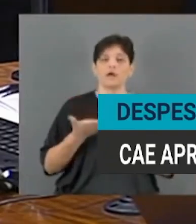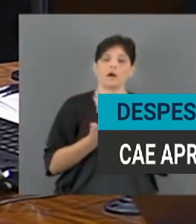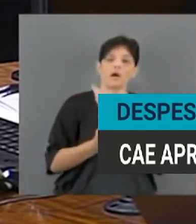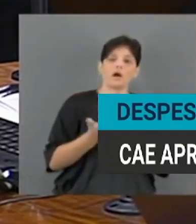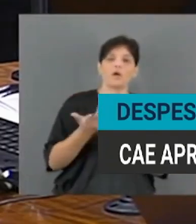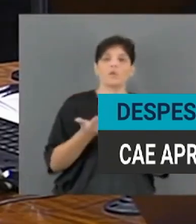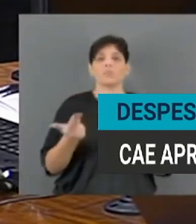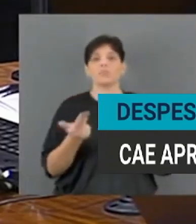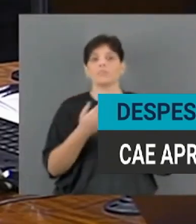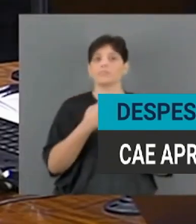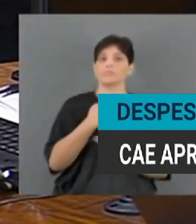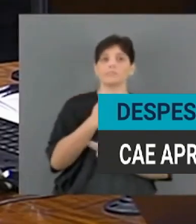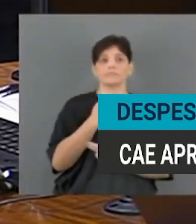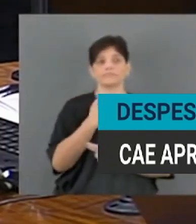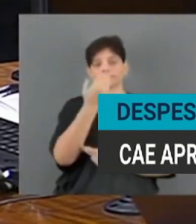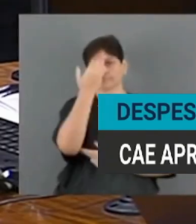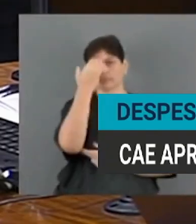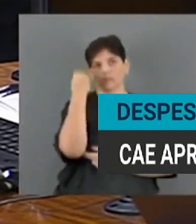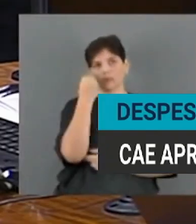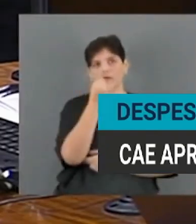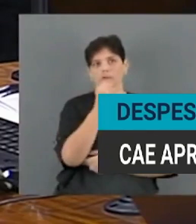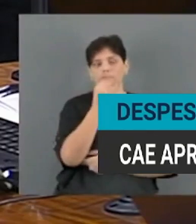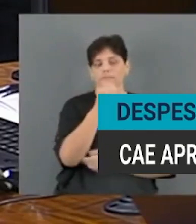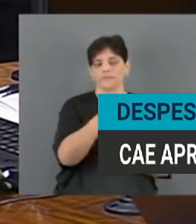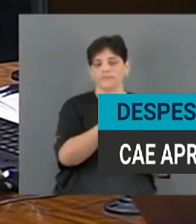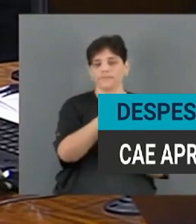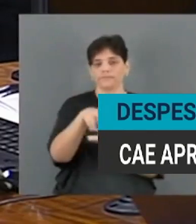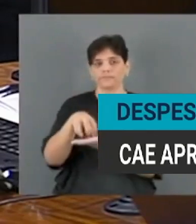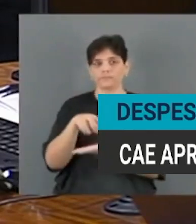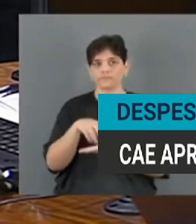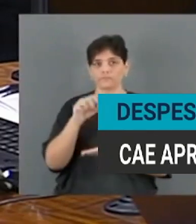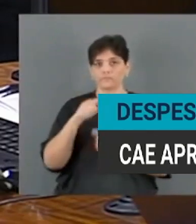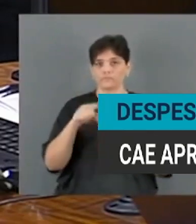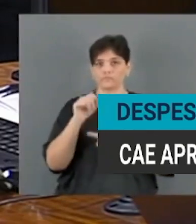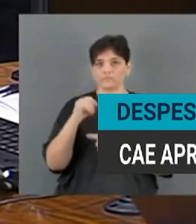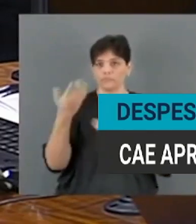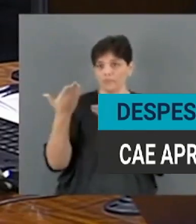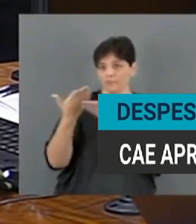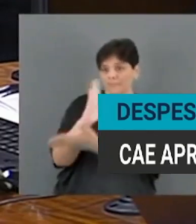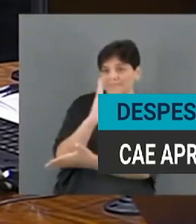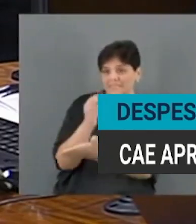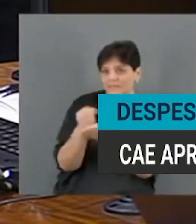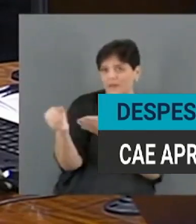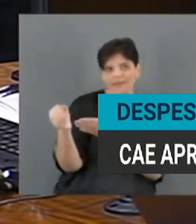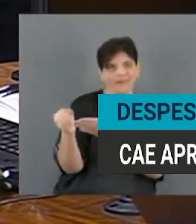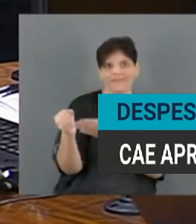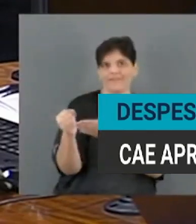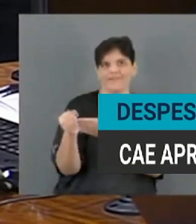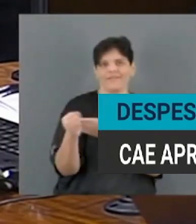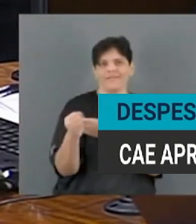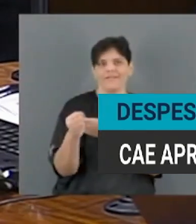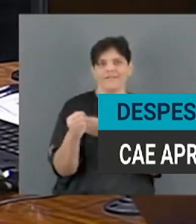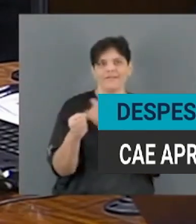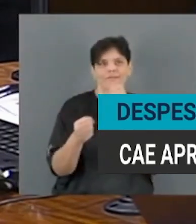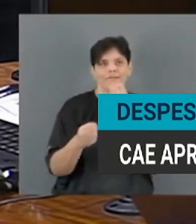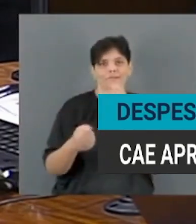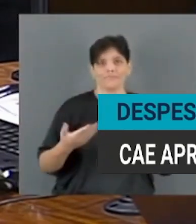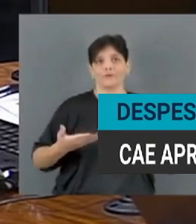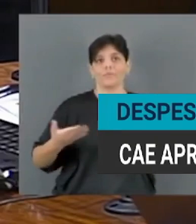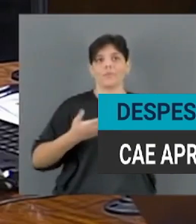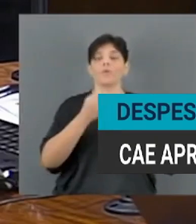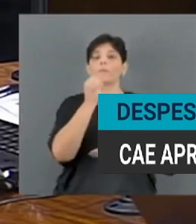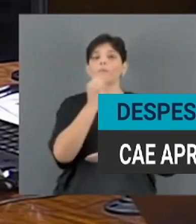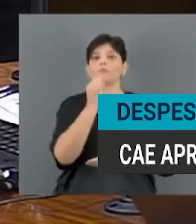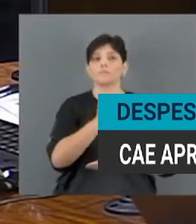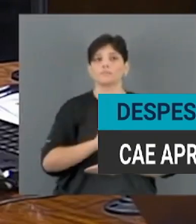que depois que passa, né, se não tiver o recurso, nós estamos com um problema sério agora da carambola, né?